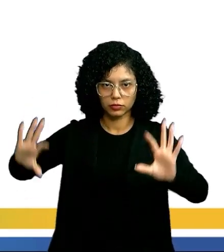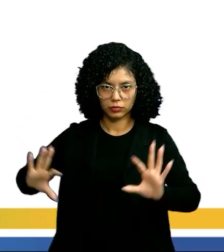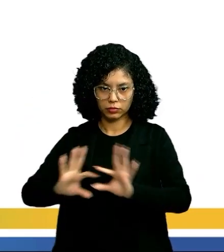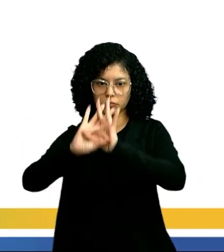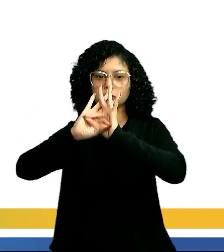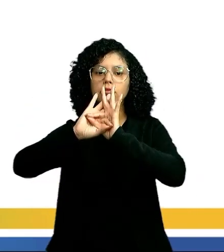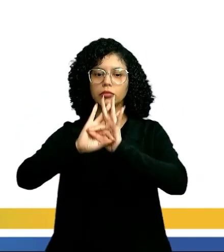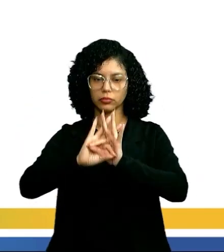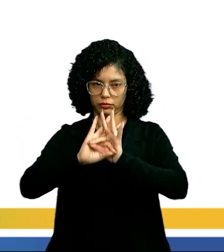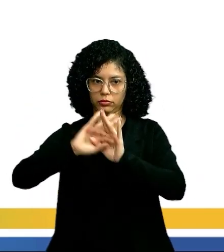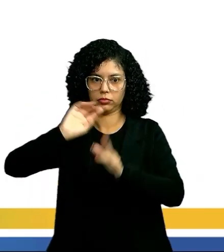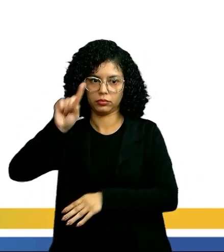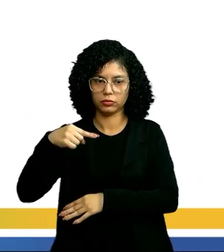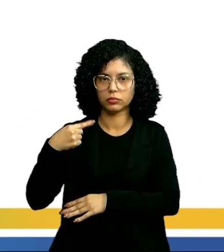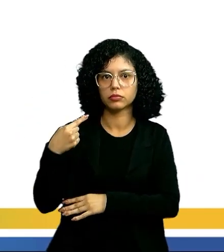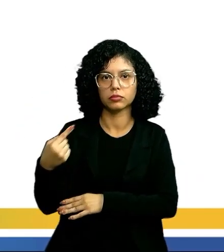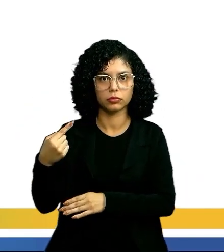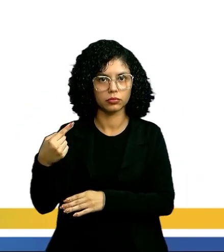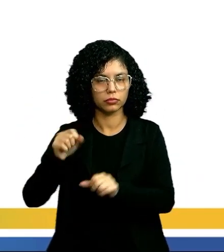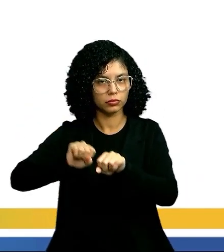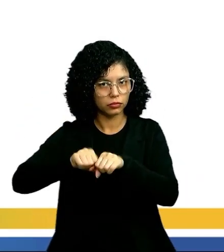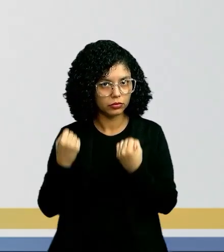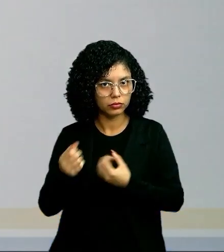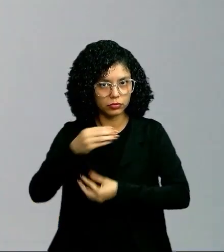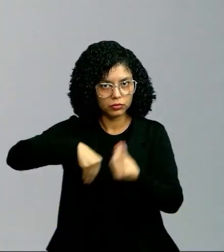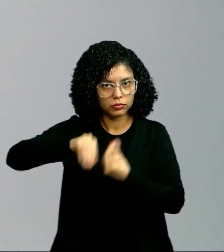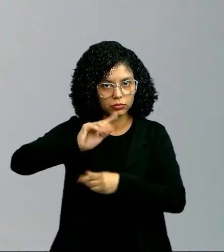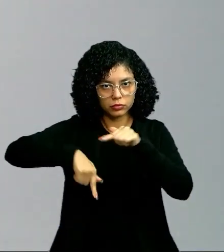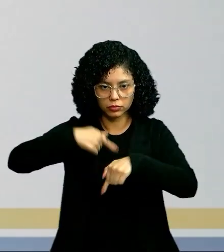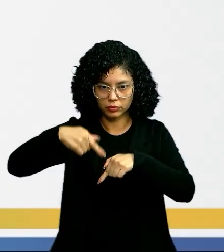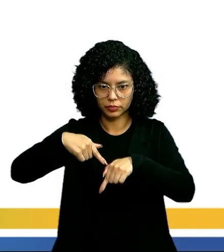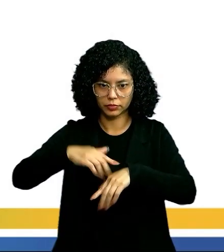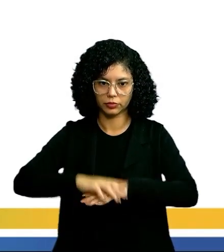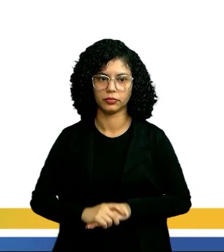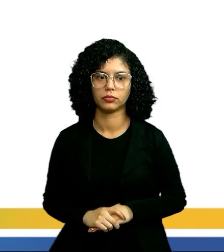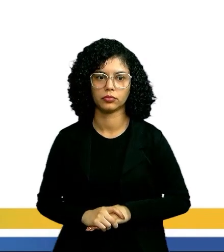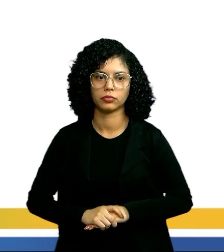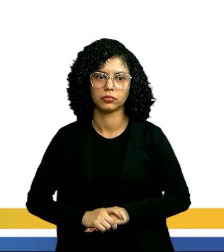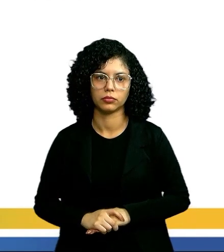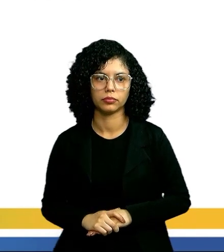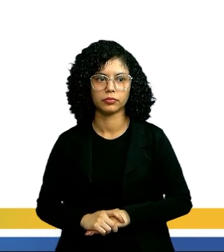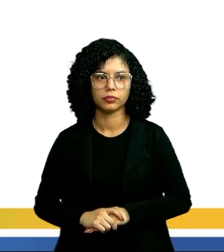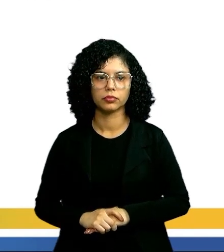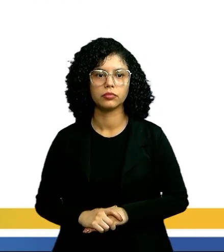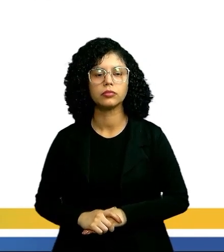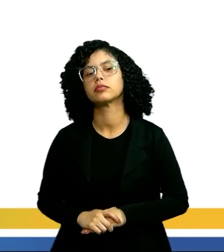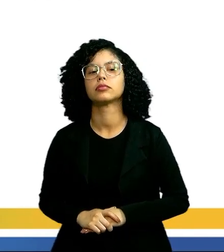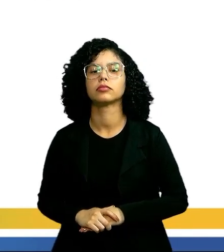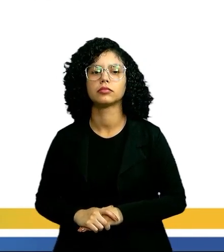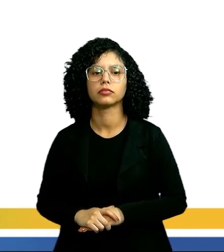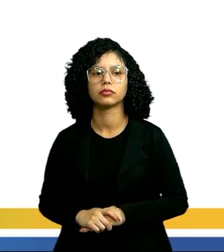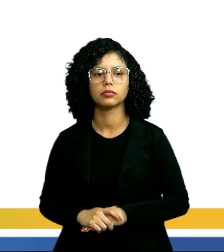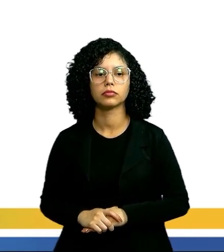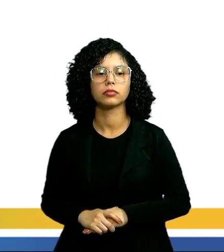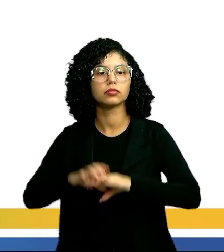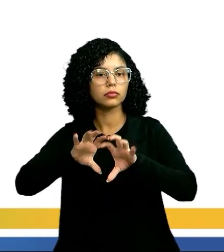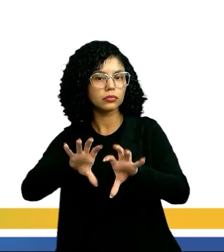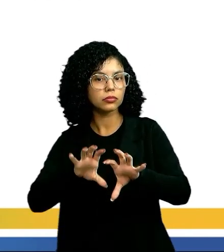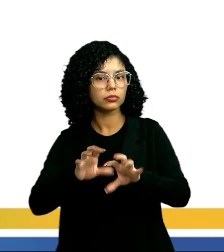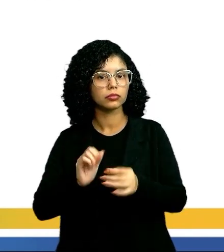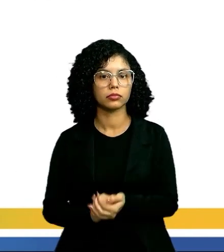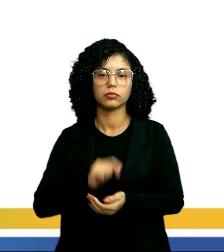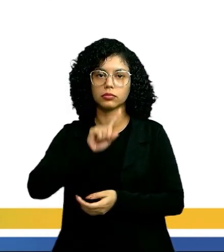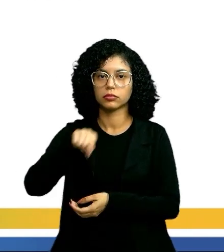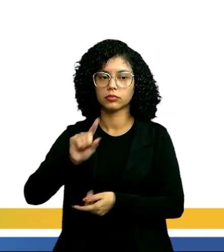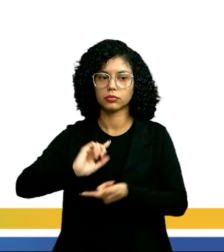ligar a ele após a quebra da ligação química, tá? Então, vamos lá. Sendo assim, o